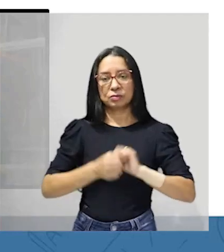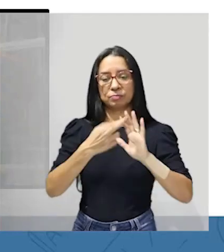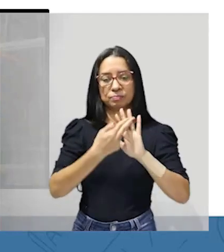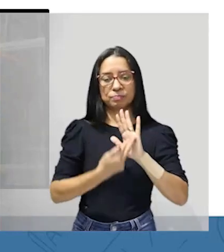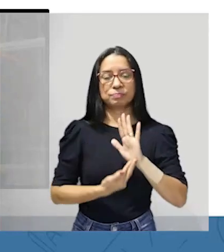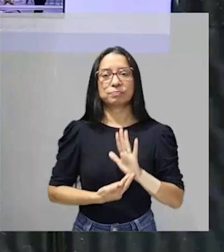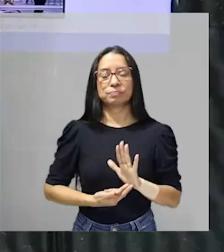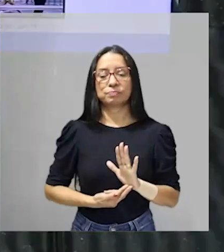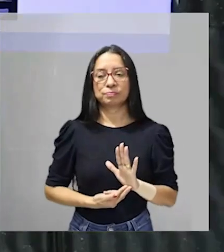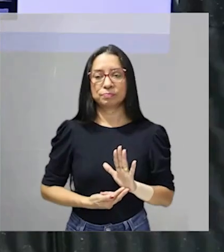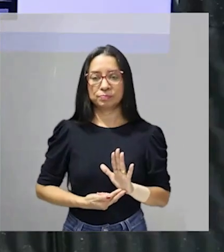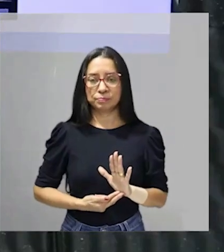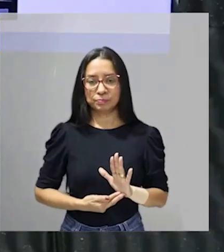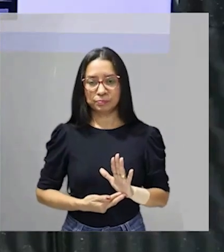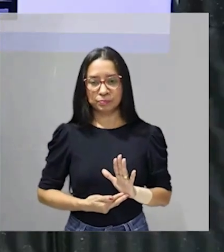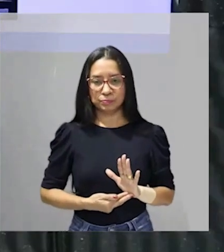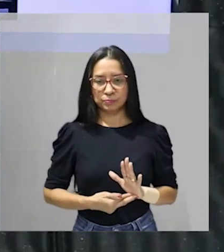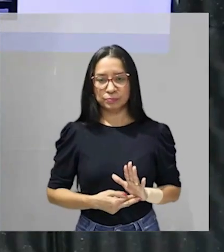regras